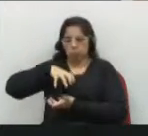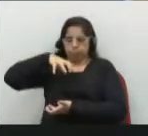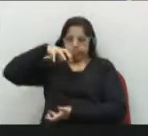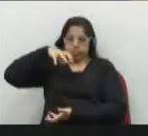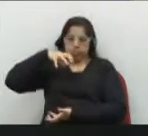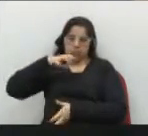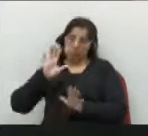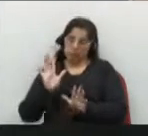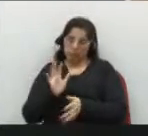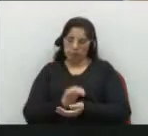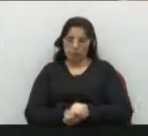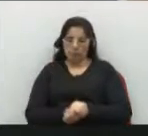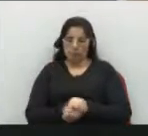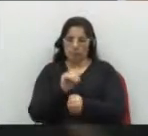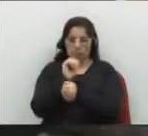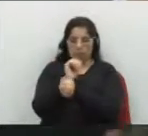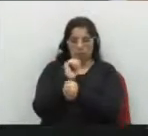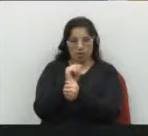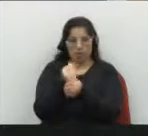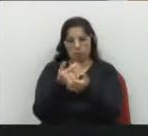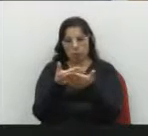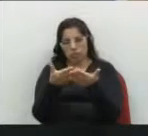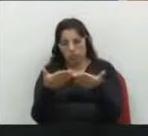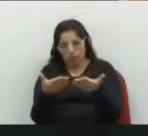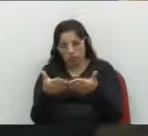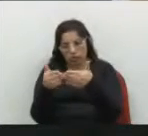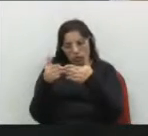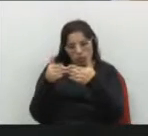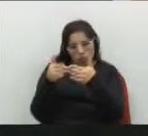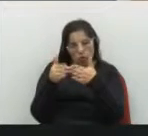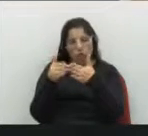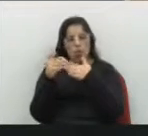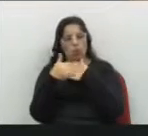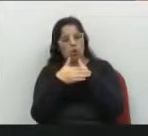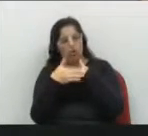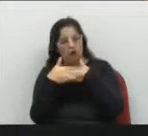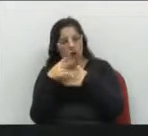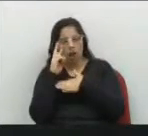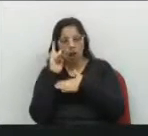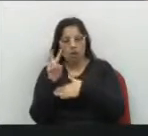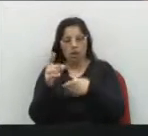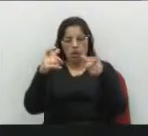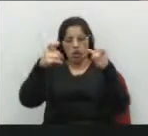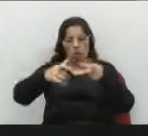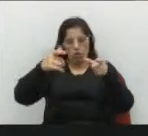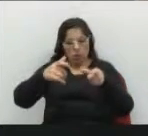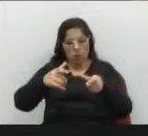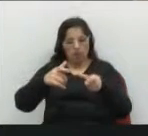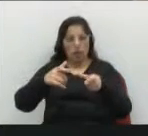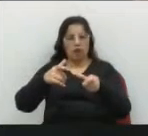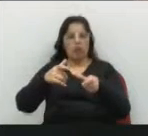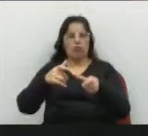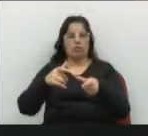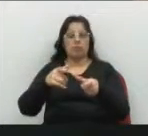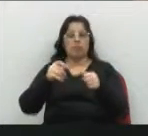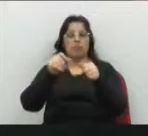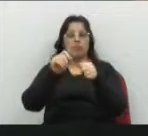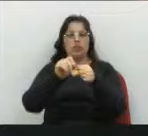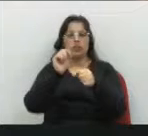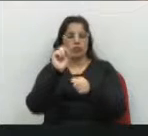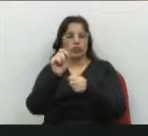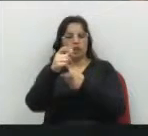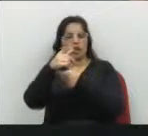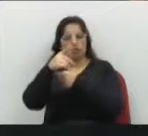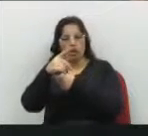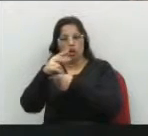Então espero também que olha com carinho também essa prova de arrancada. Sabemos que a gente tem